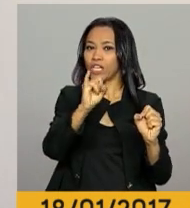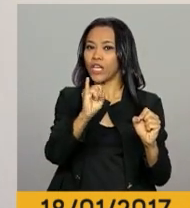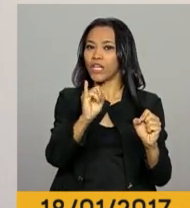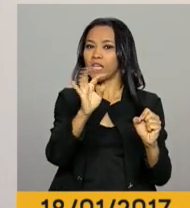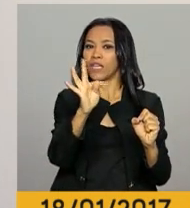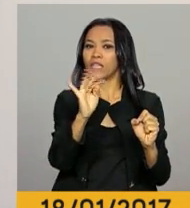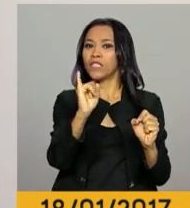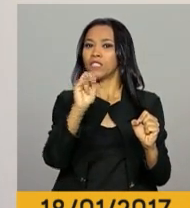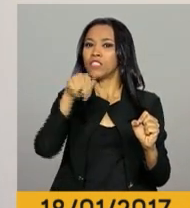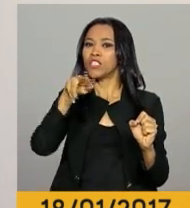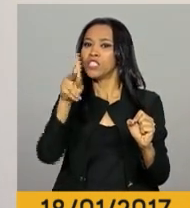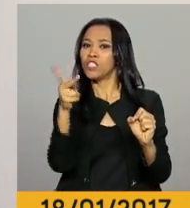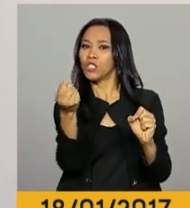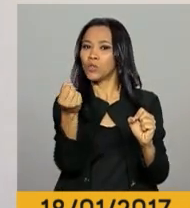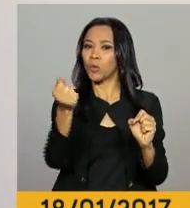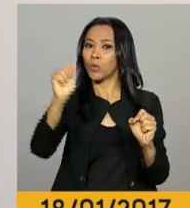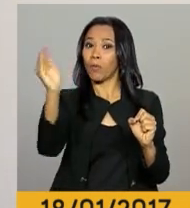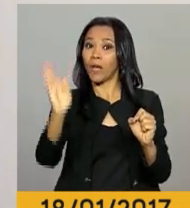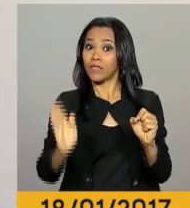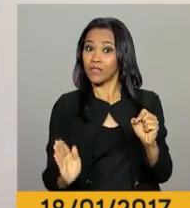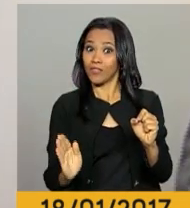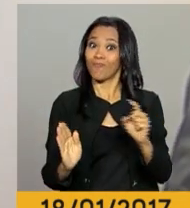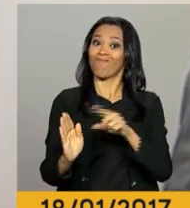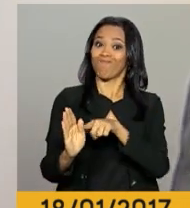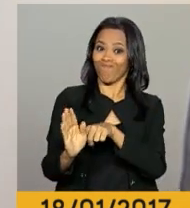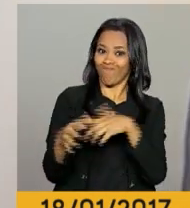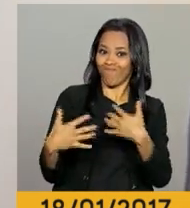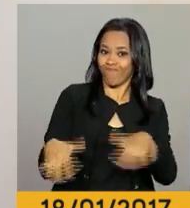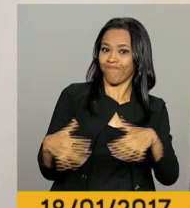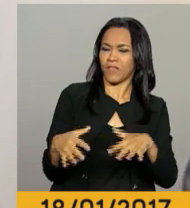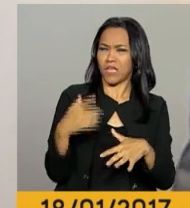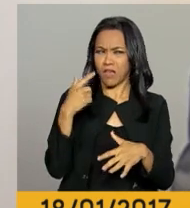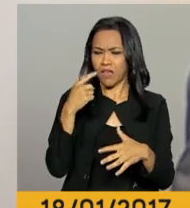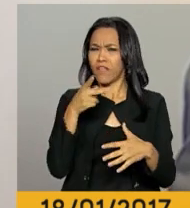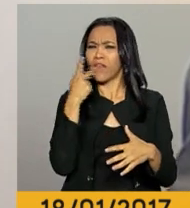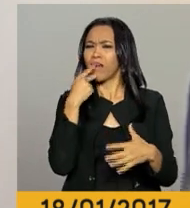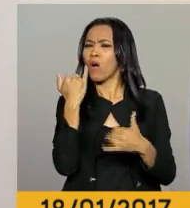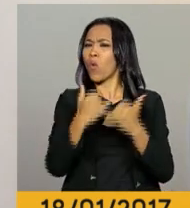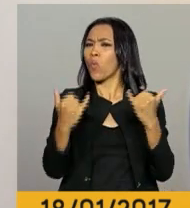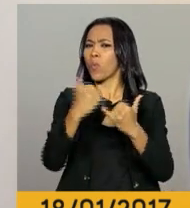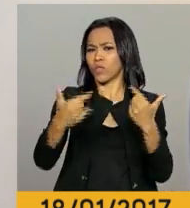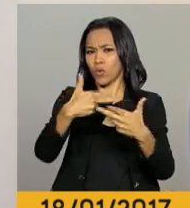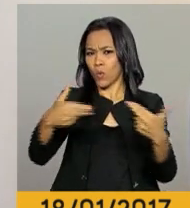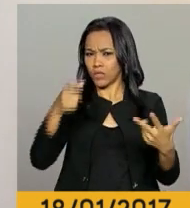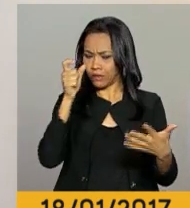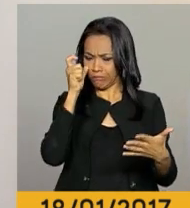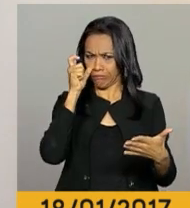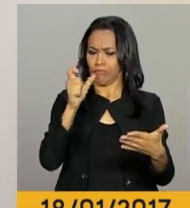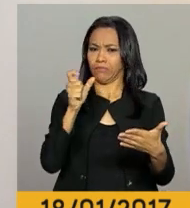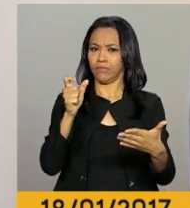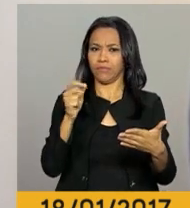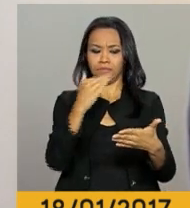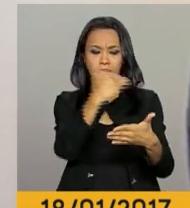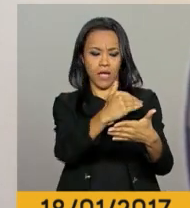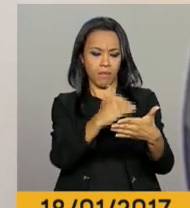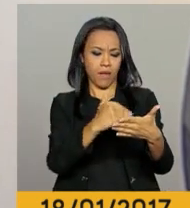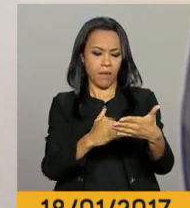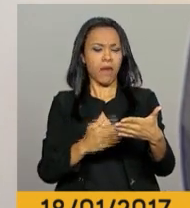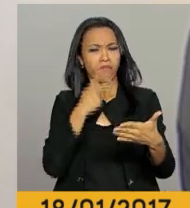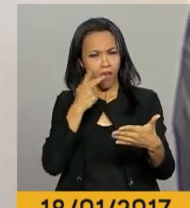instituição jurídica nacional e daí ele dizia umas coisas curiosas ele dizia por exemplo eem Face naturalmente da